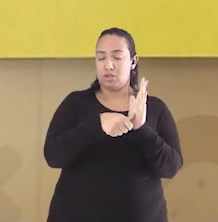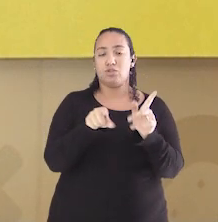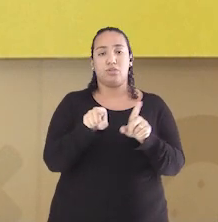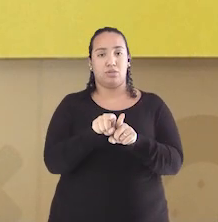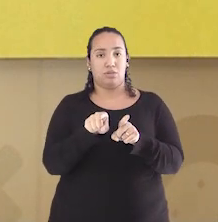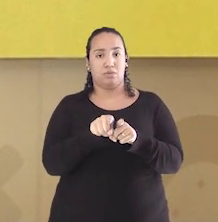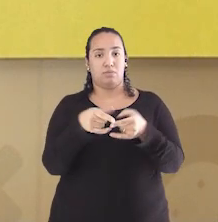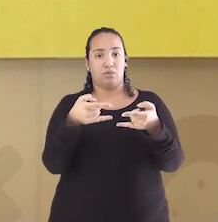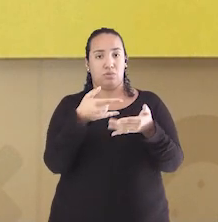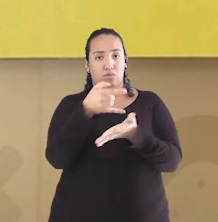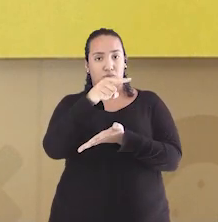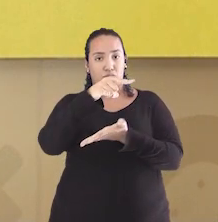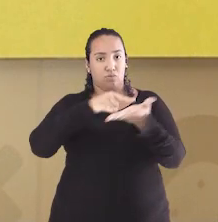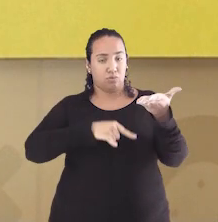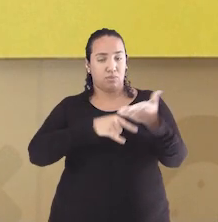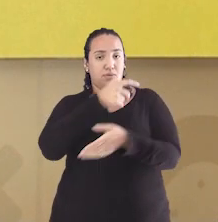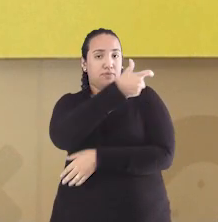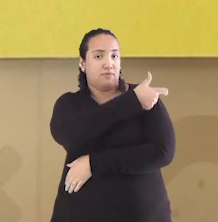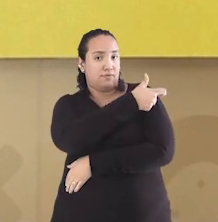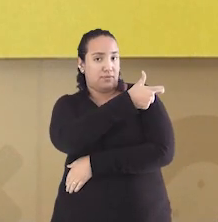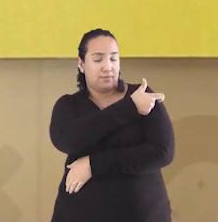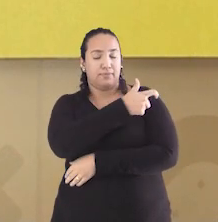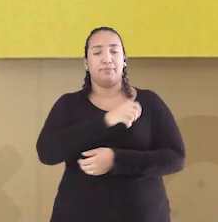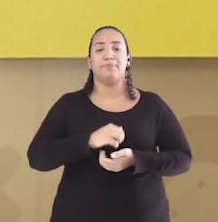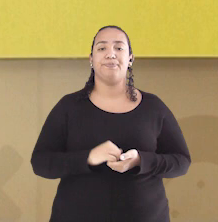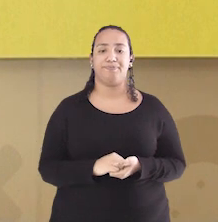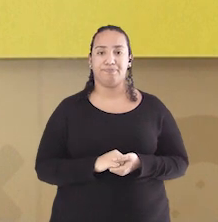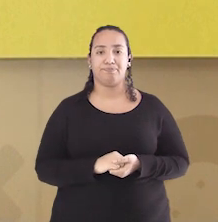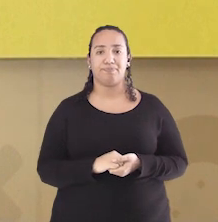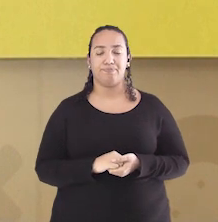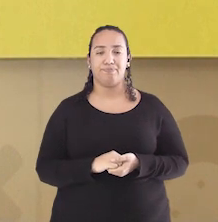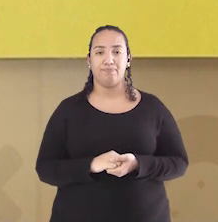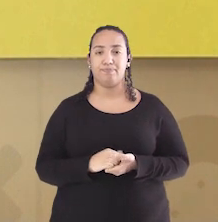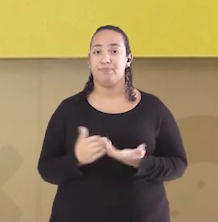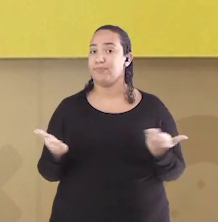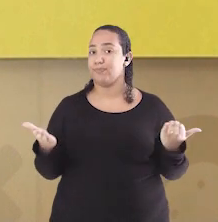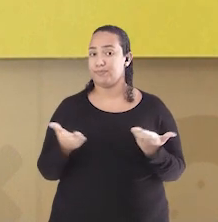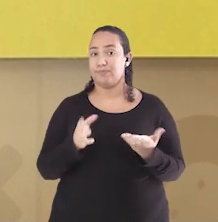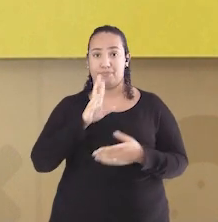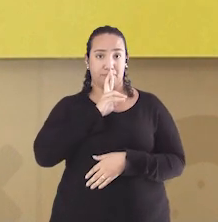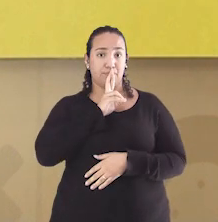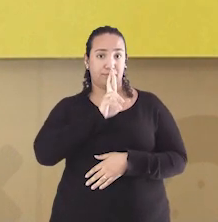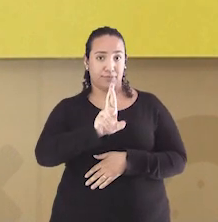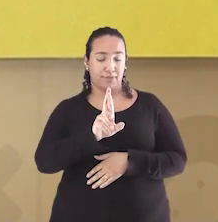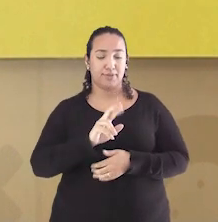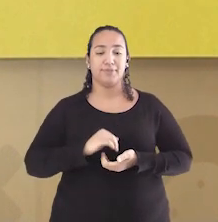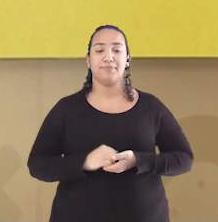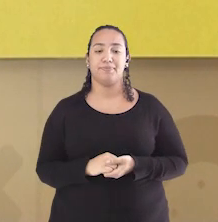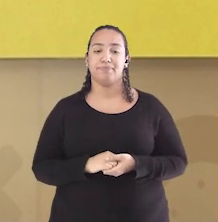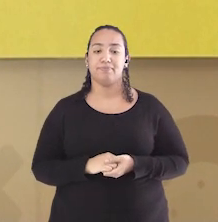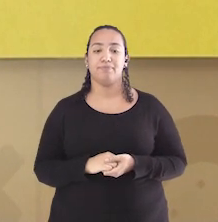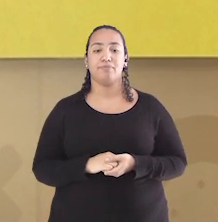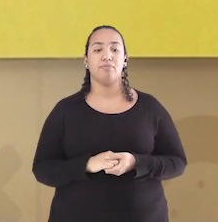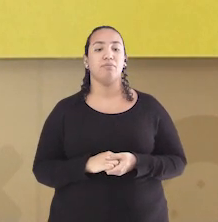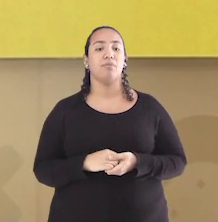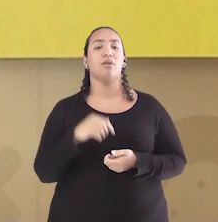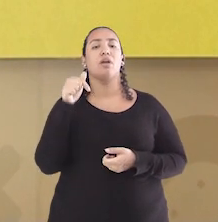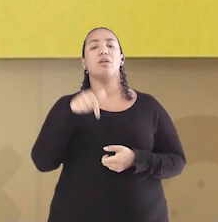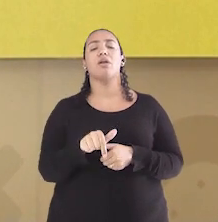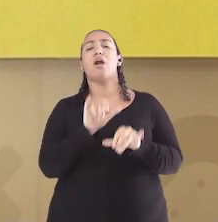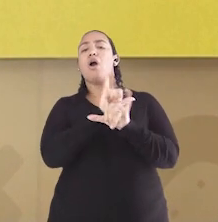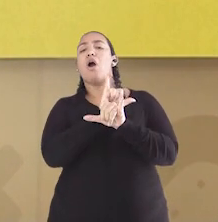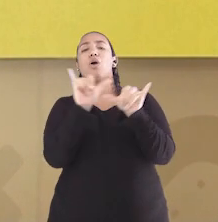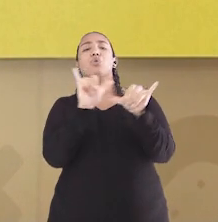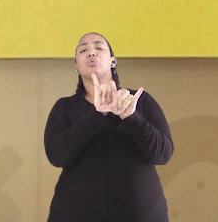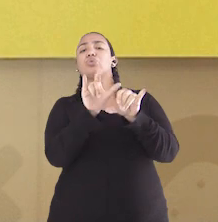carteira de vacinação. Prefeitura de Sorocaba. Agora, vamos responder. O que está